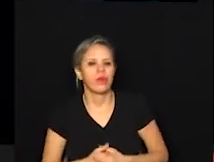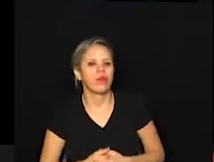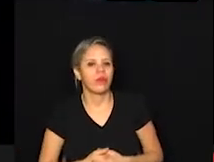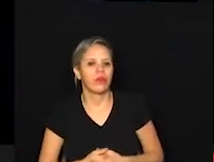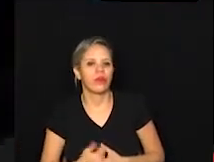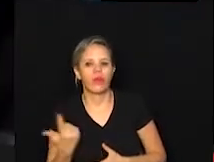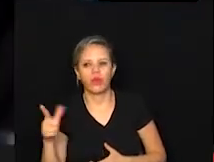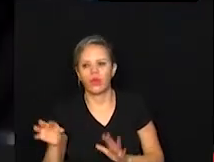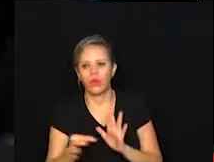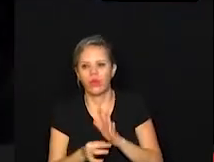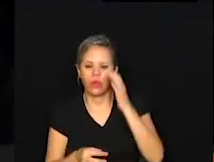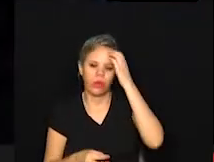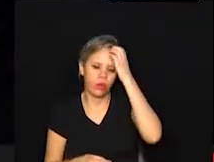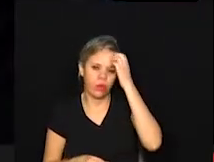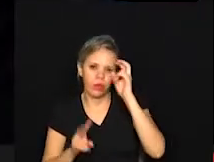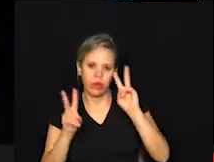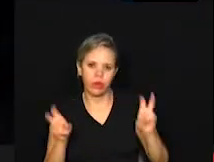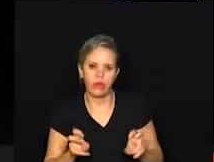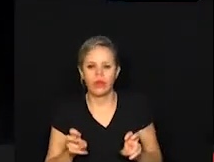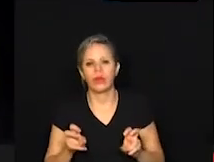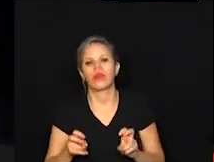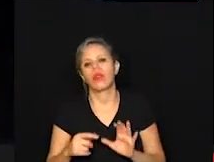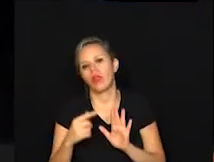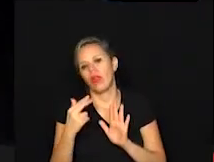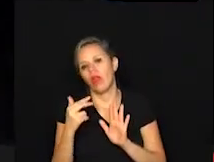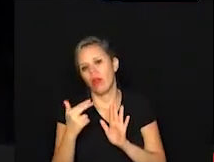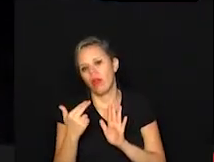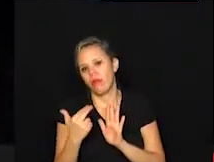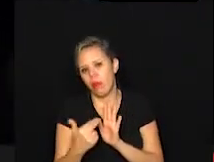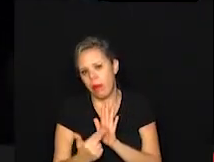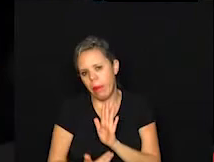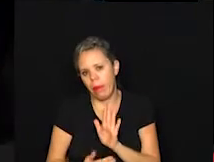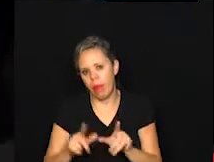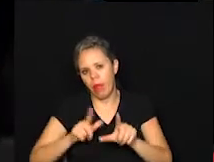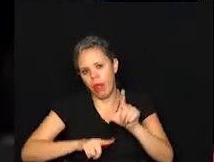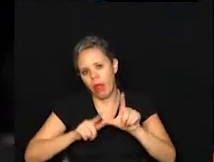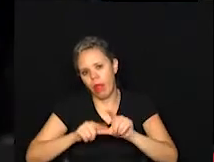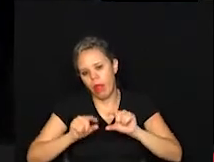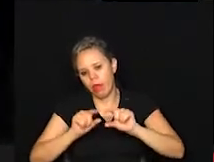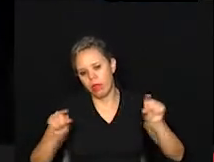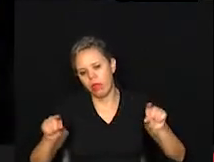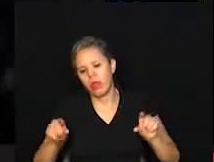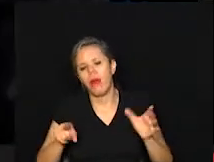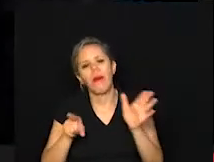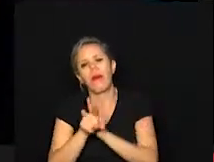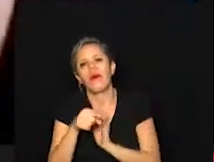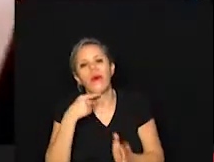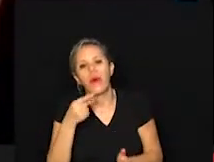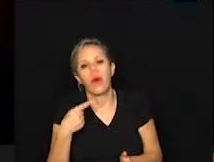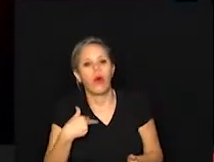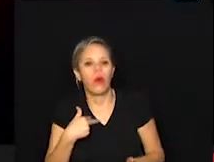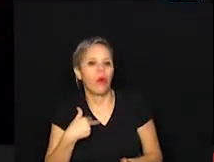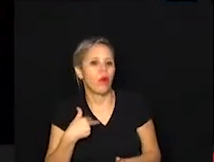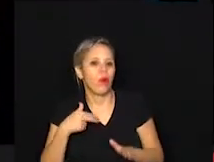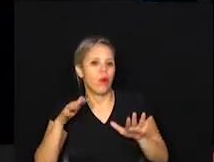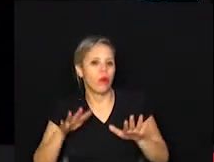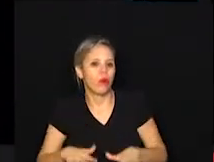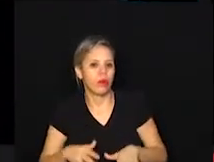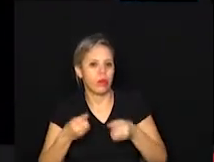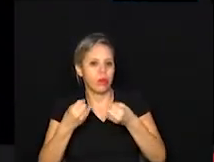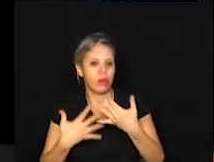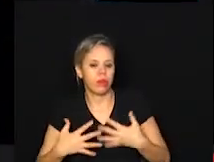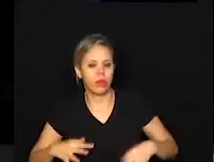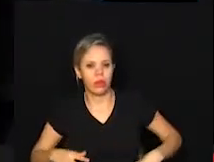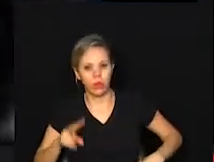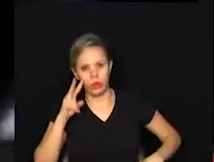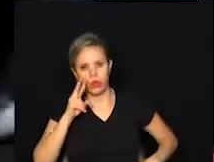outra sugestão era em relação à nomenclatura, né? Então eu queria aqui deixar essa pergunta, eu não vou poder ver